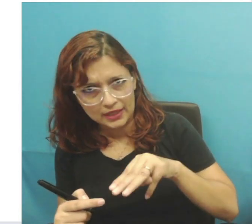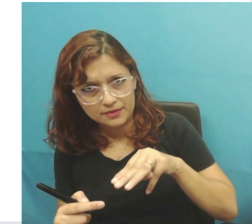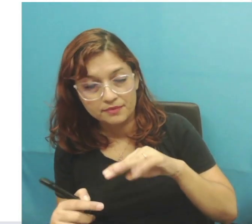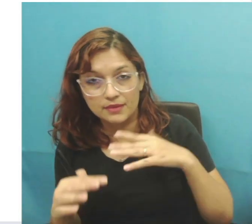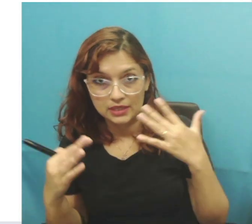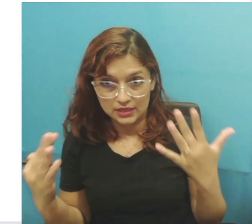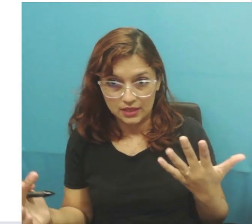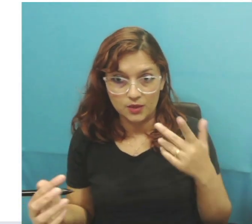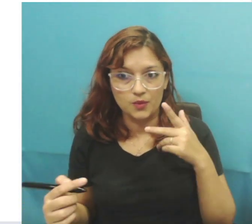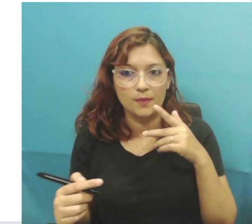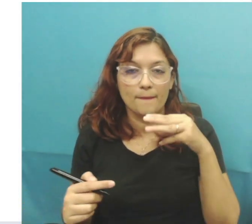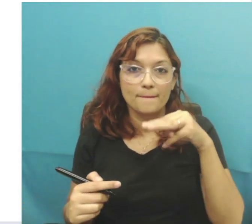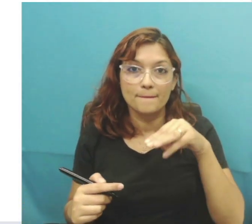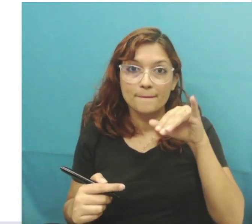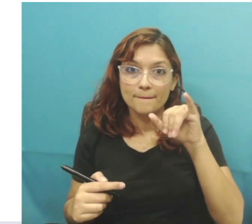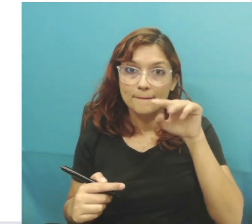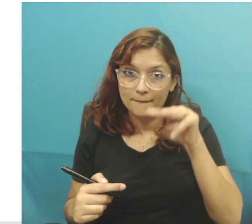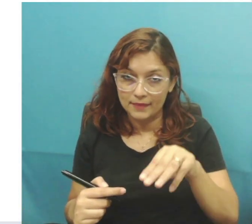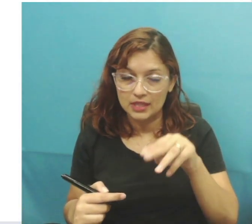Por que eu vou usar mim?